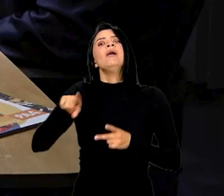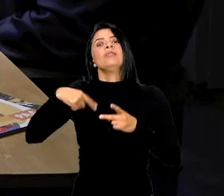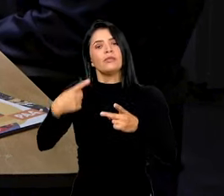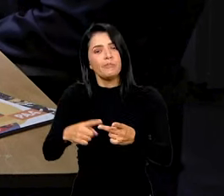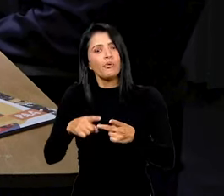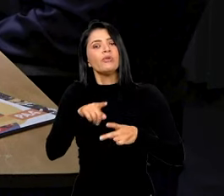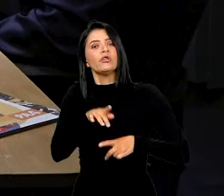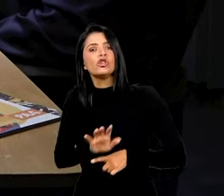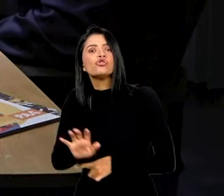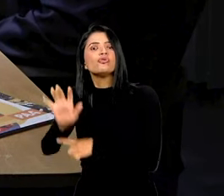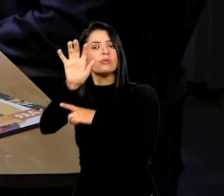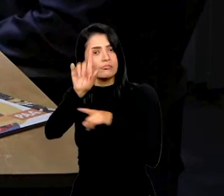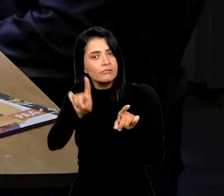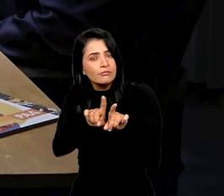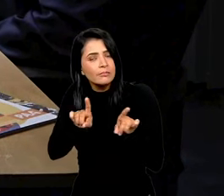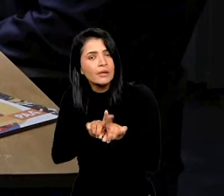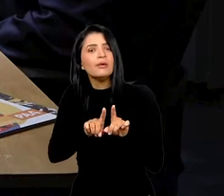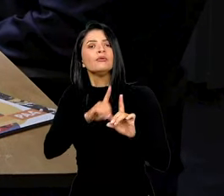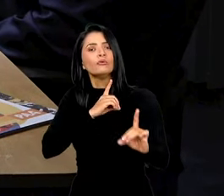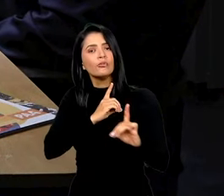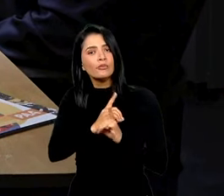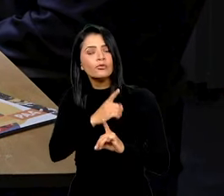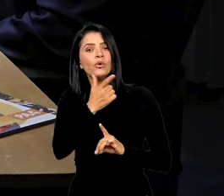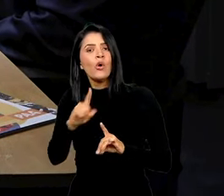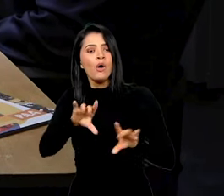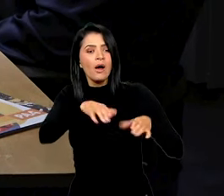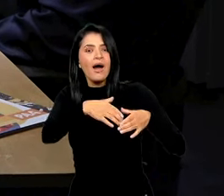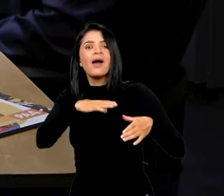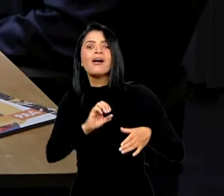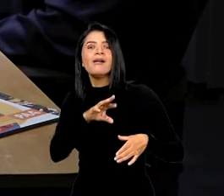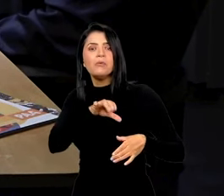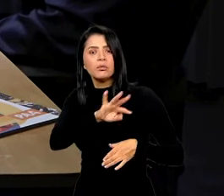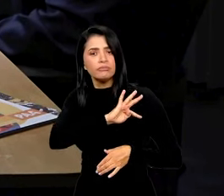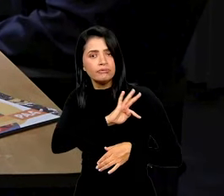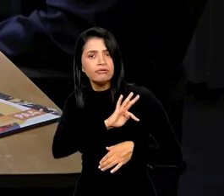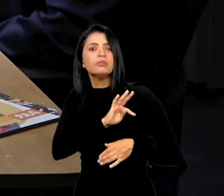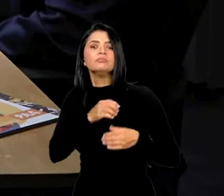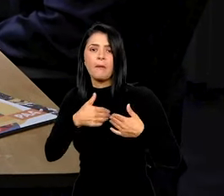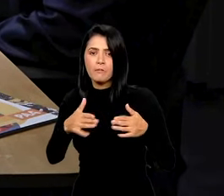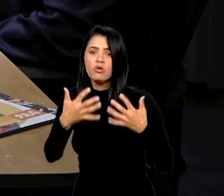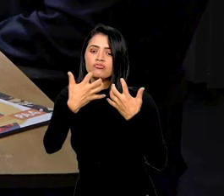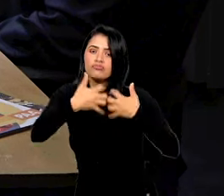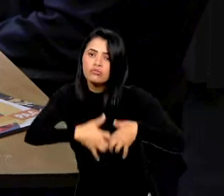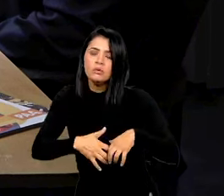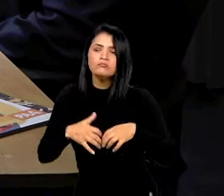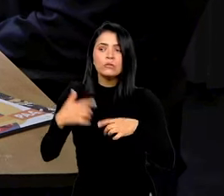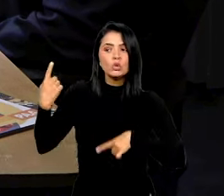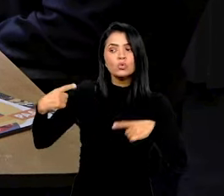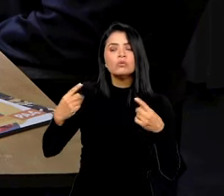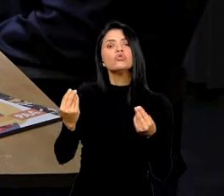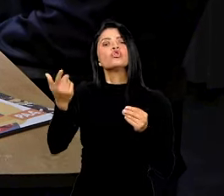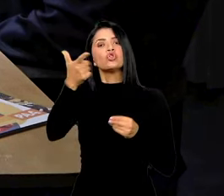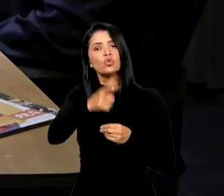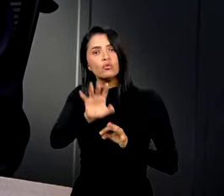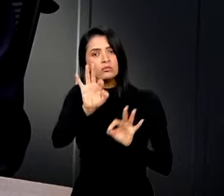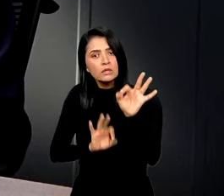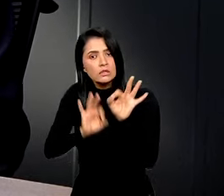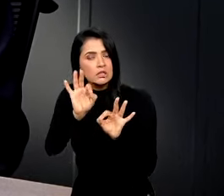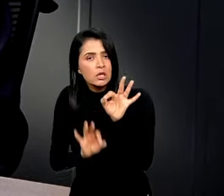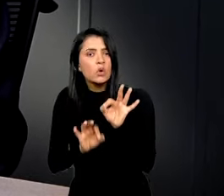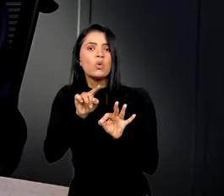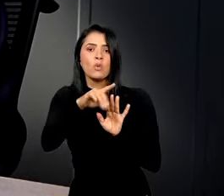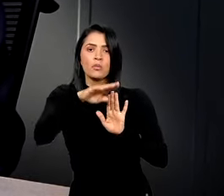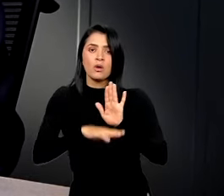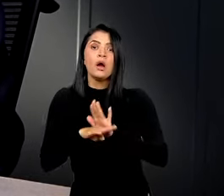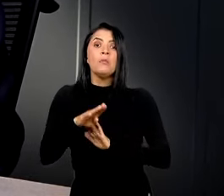mesma forma. Temos hoje câmaras técnicas em funcionamento, estão discutindo o reordenamento do programa Criança Feliz no âmbito